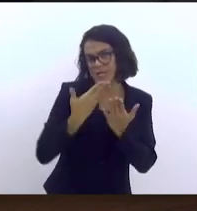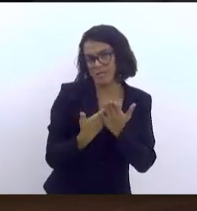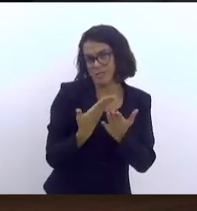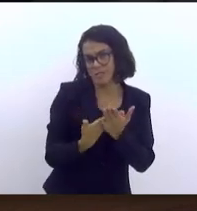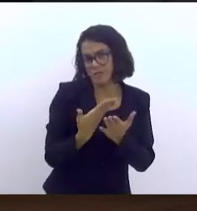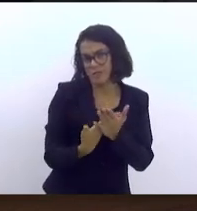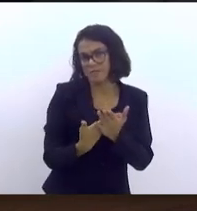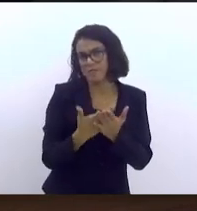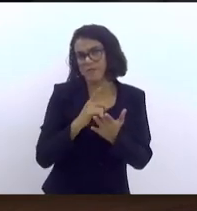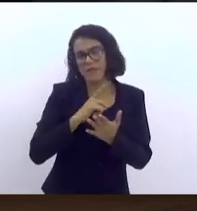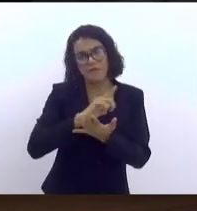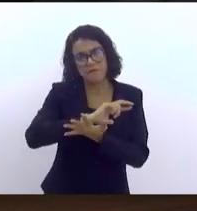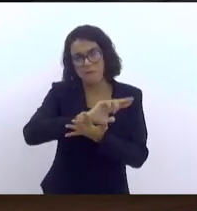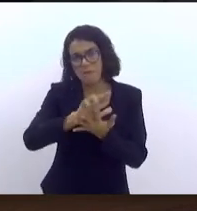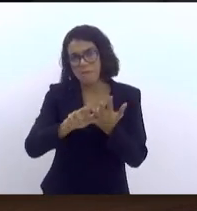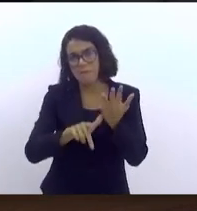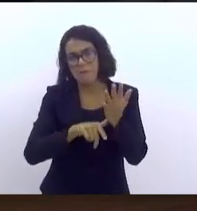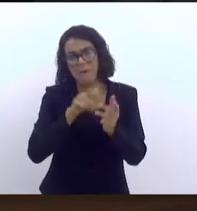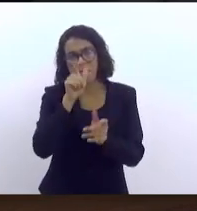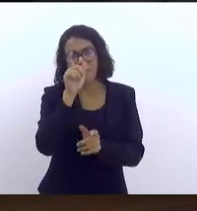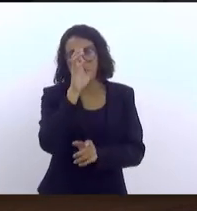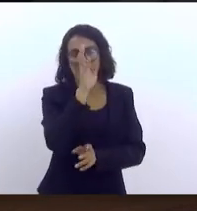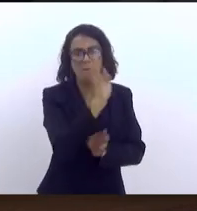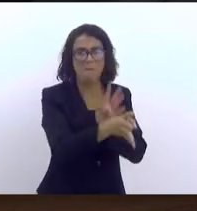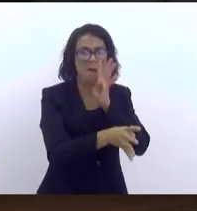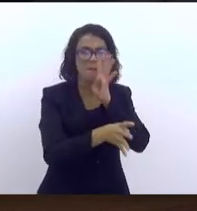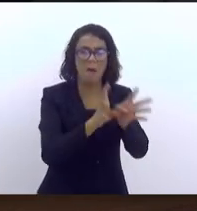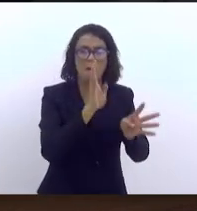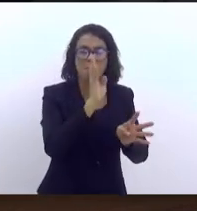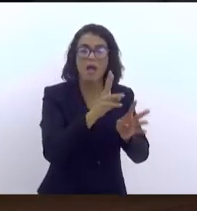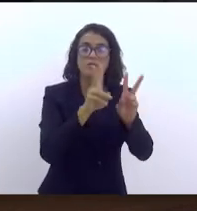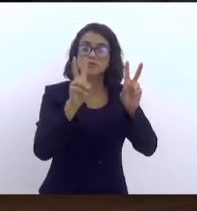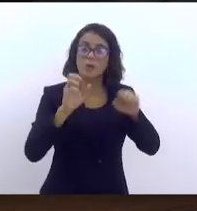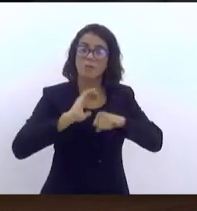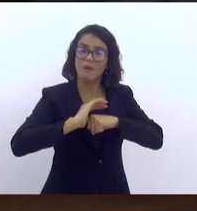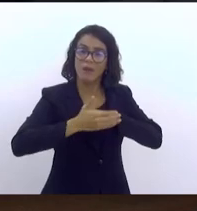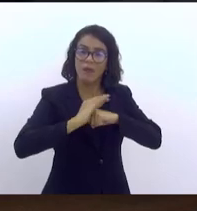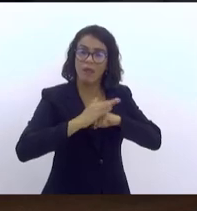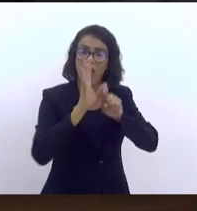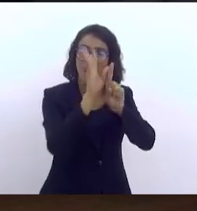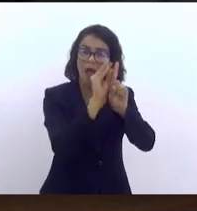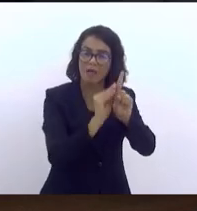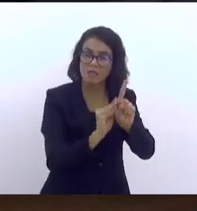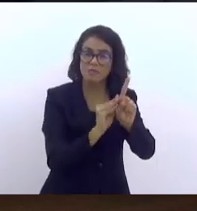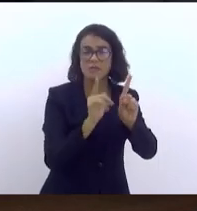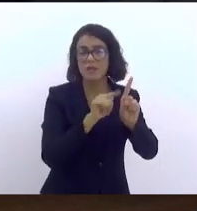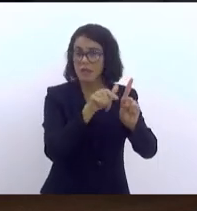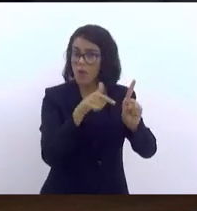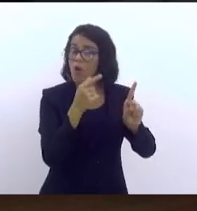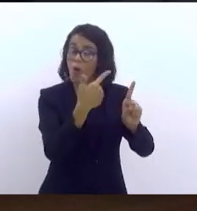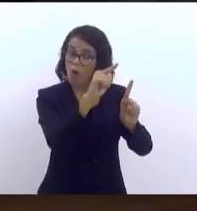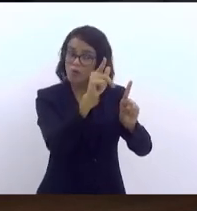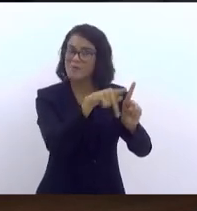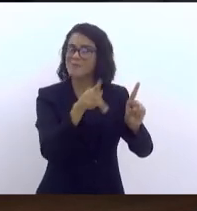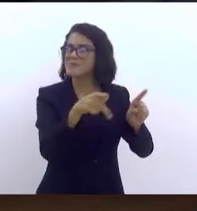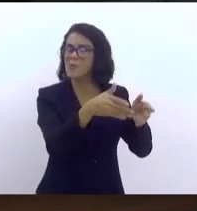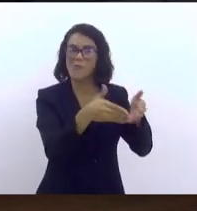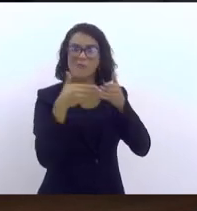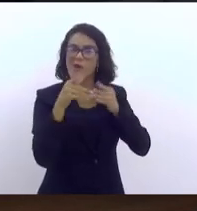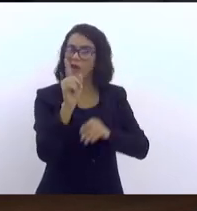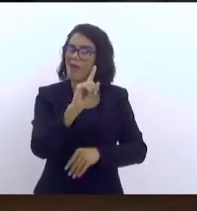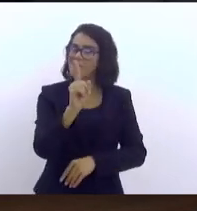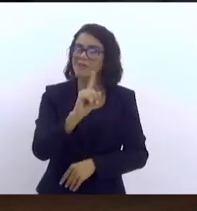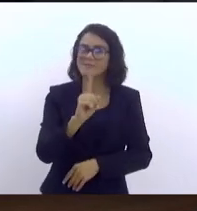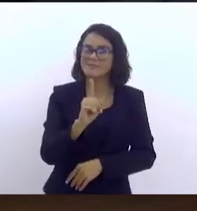teve diversas acusações despeito de pedofilia de assédio e ele foi outro que não foi afastado o que